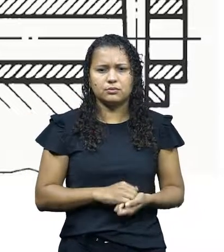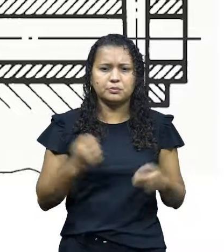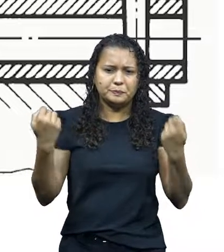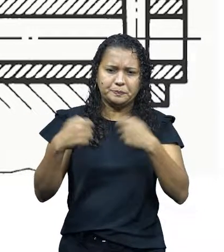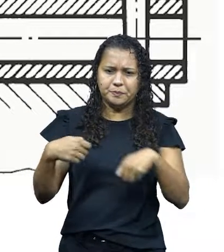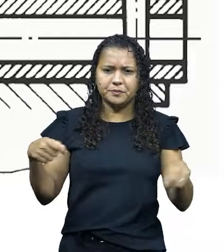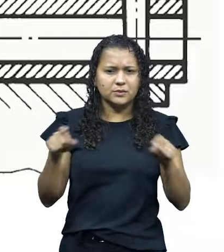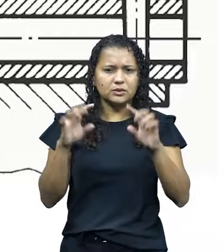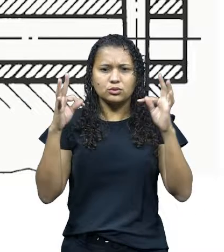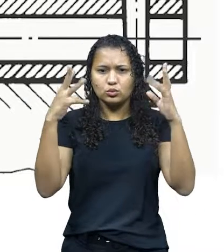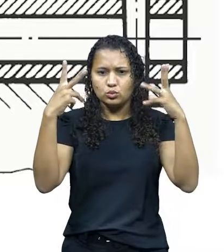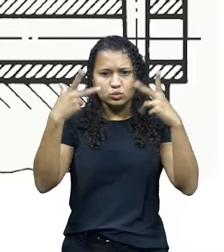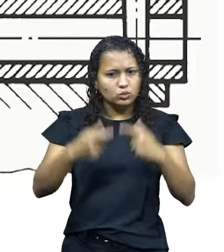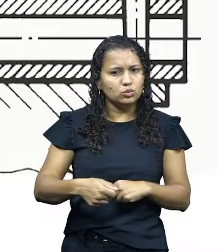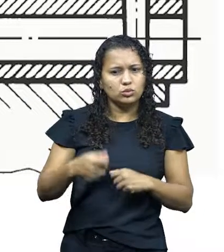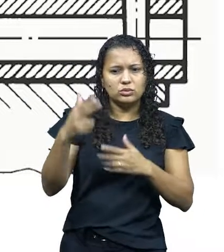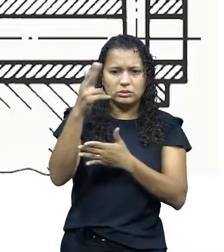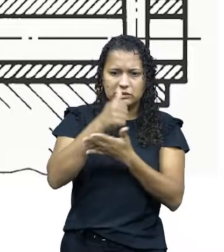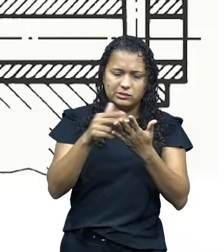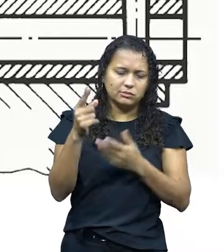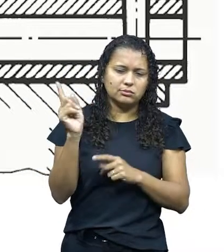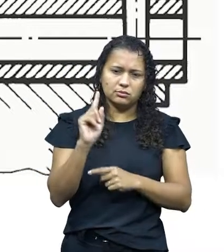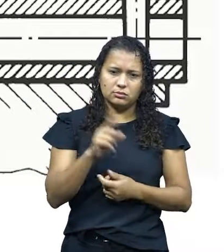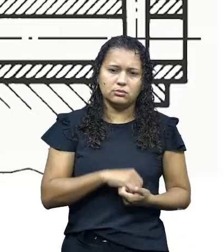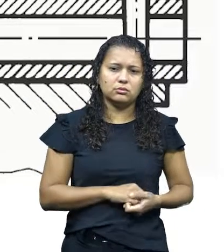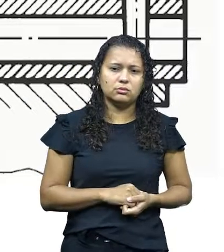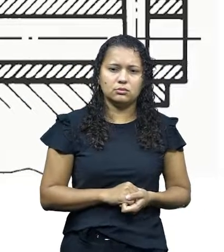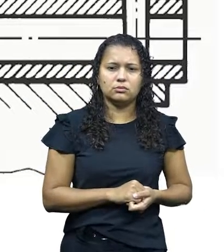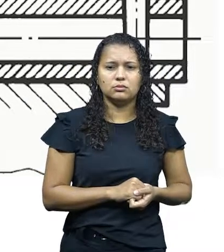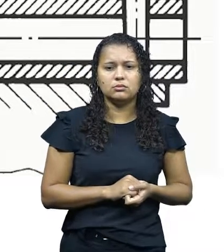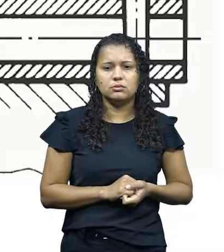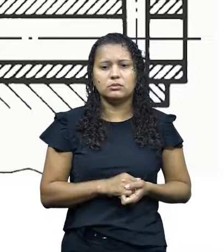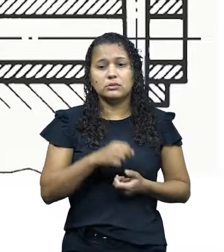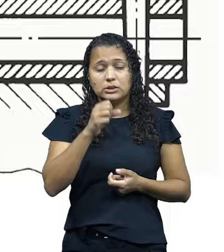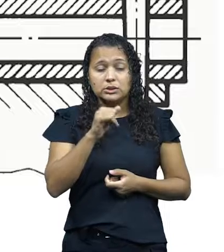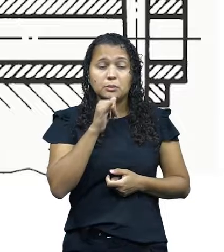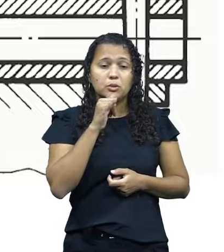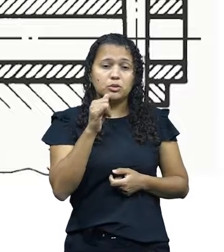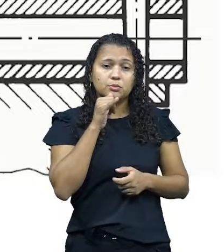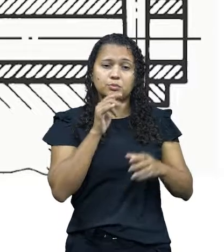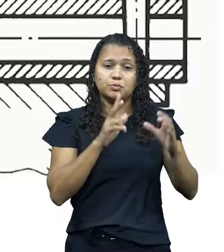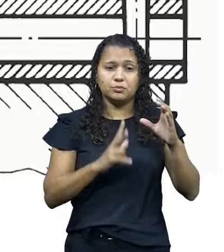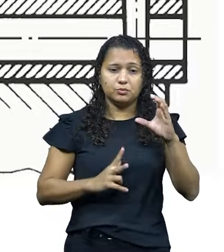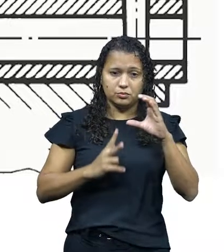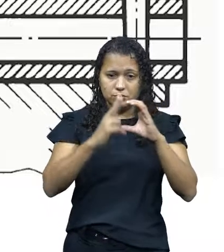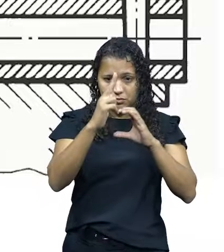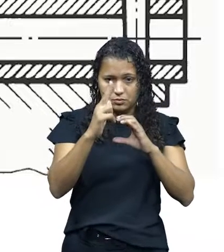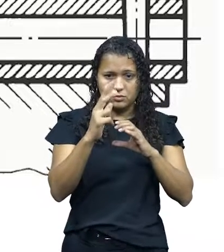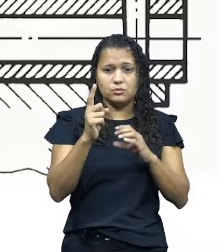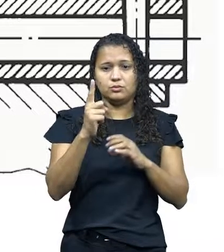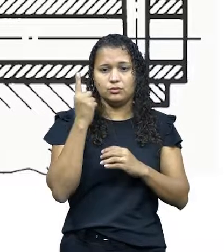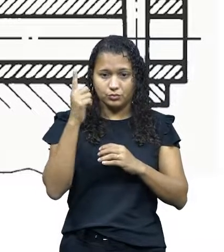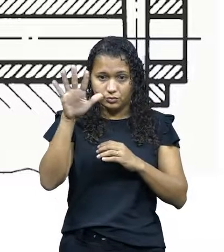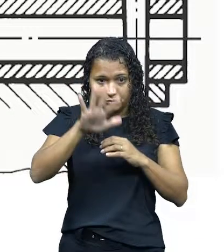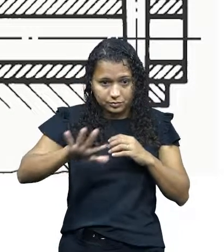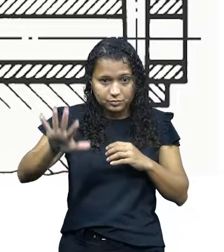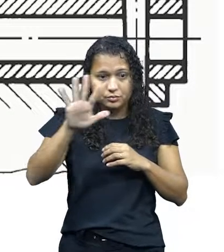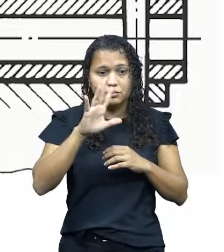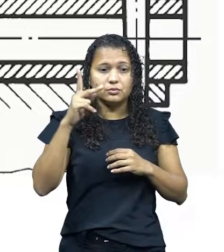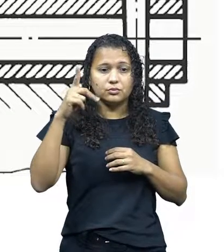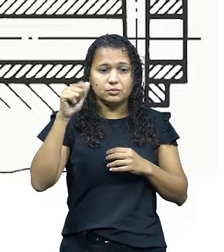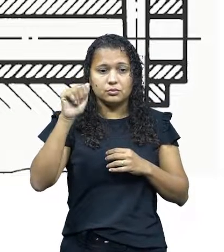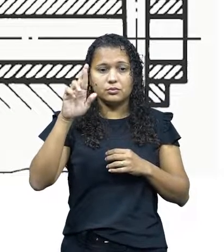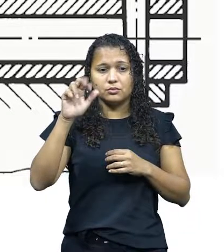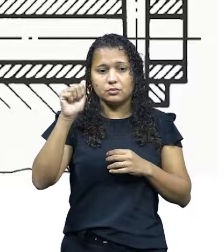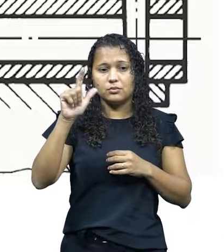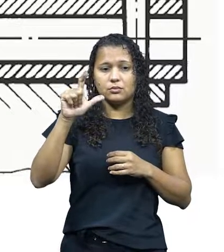tem a necessidade de fechar toda a imagem, todo o desenho. Se a peça ela for cortada por mais de um plano